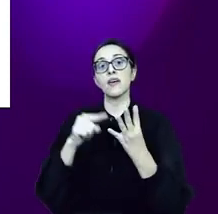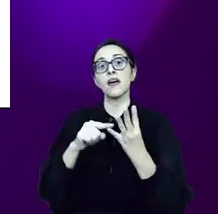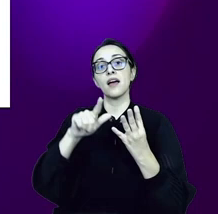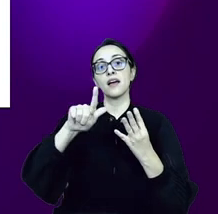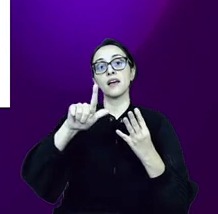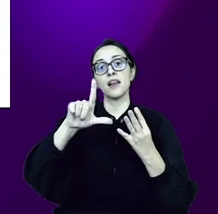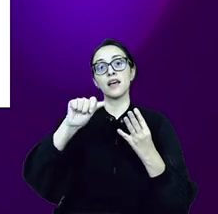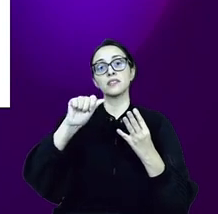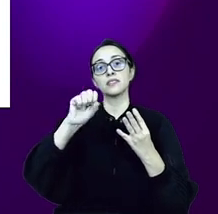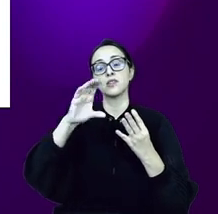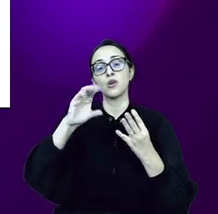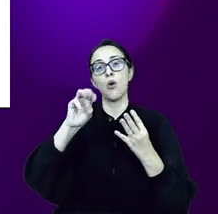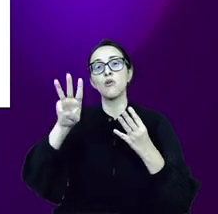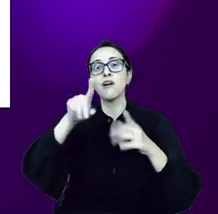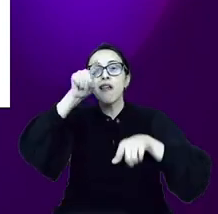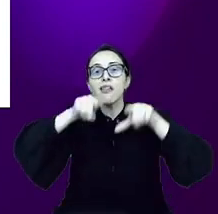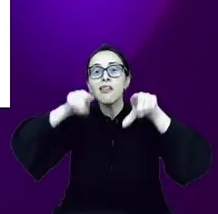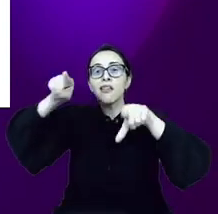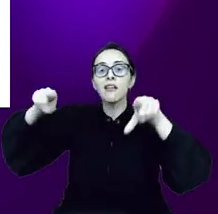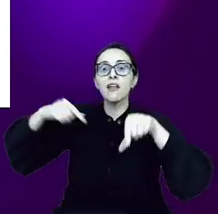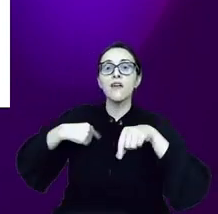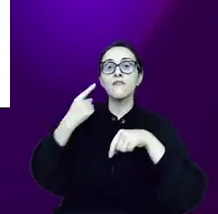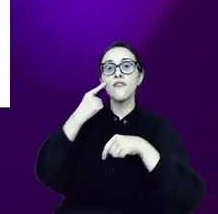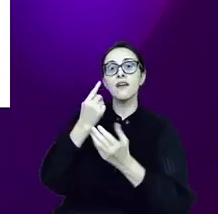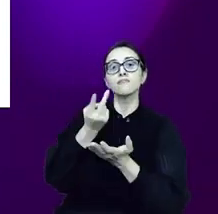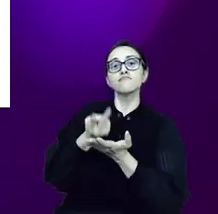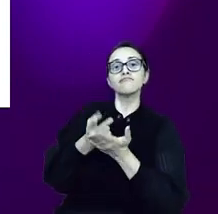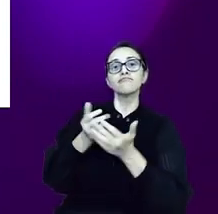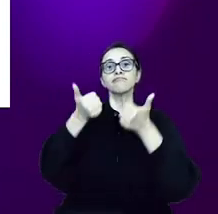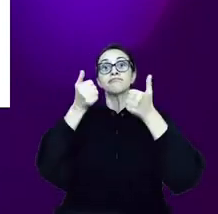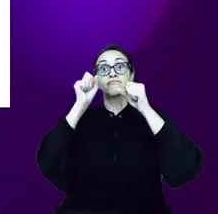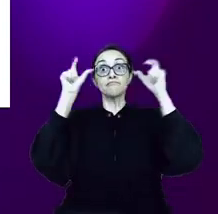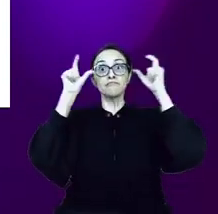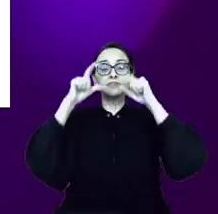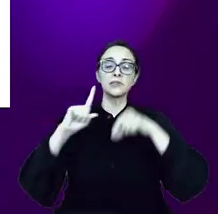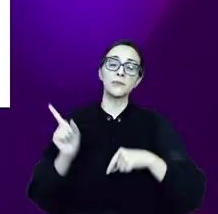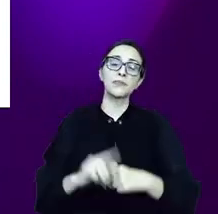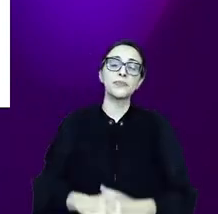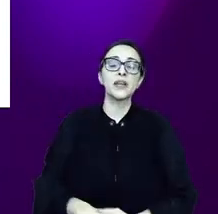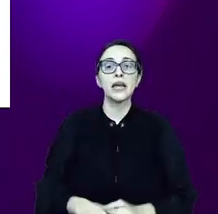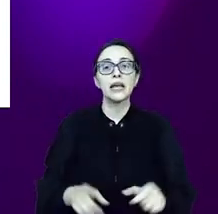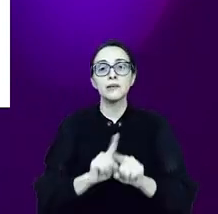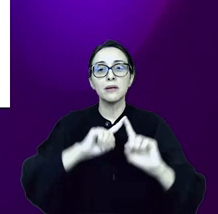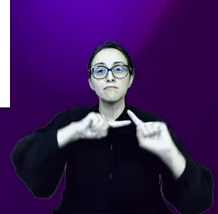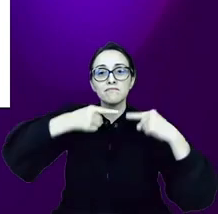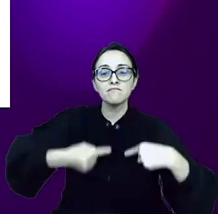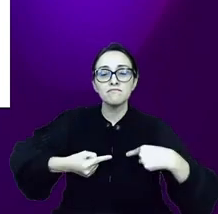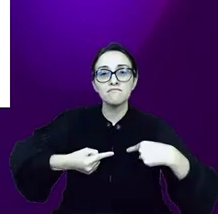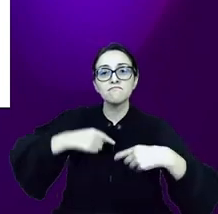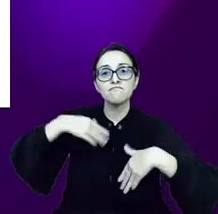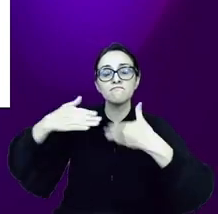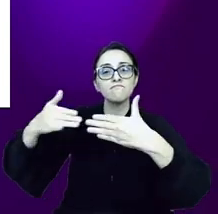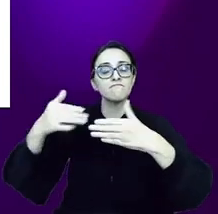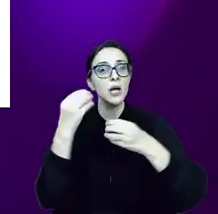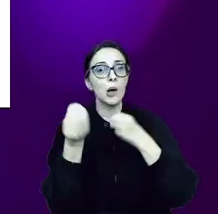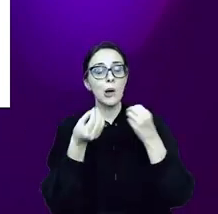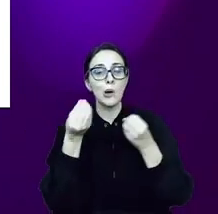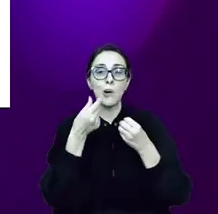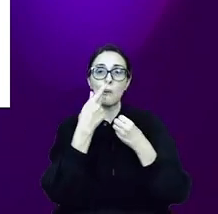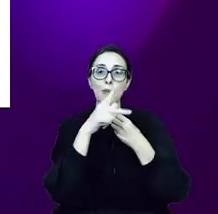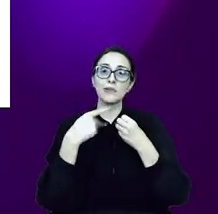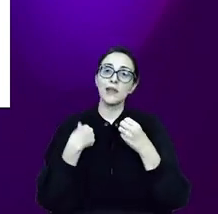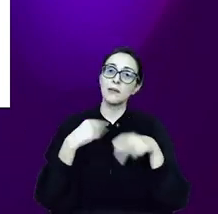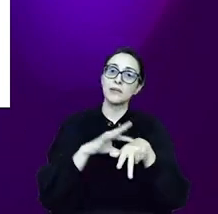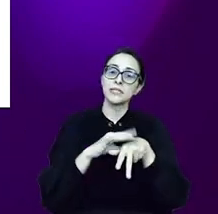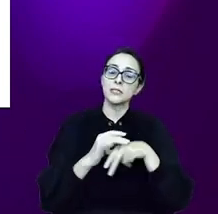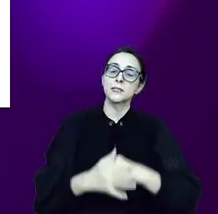pacientes, então, esse é um grande desafio no aspecto do follow-up dos pacientes, né? Nós